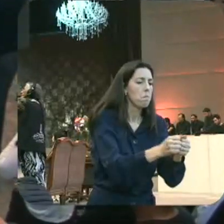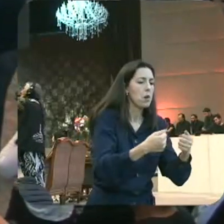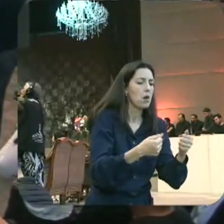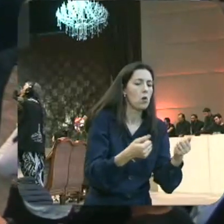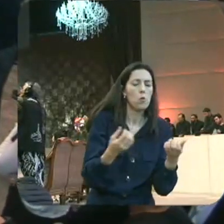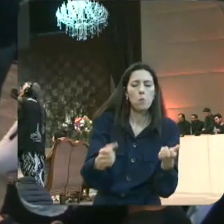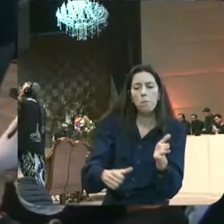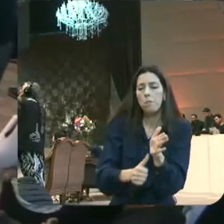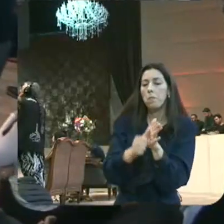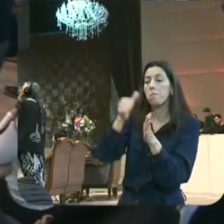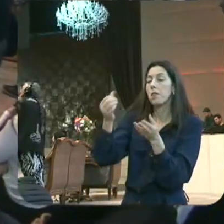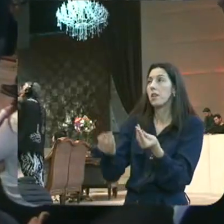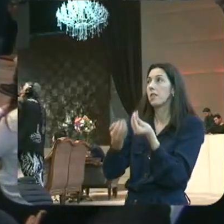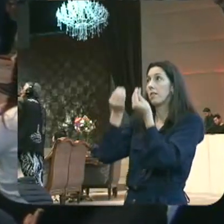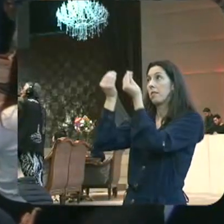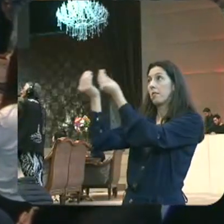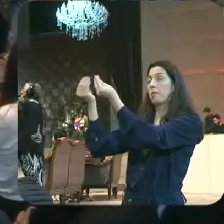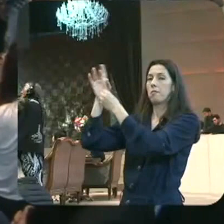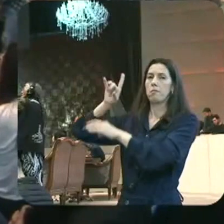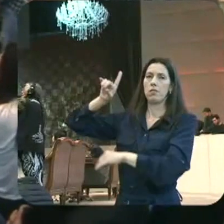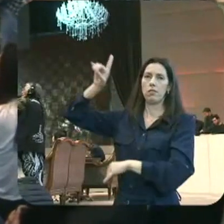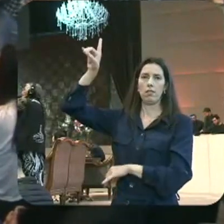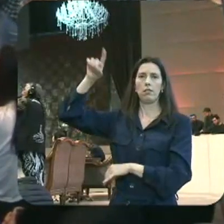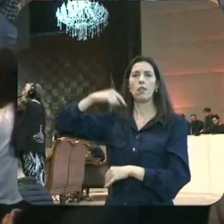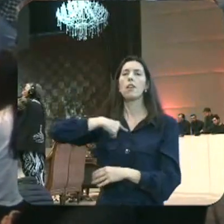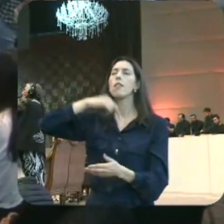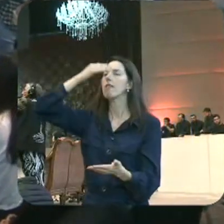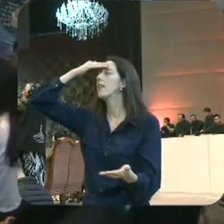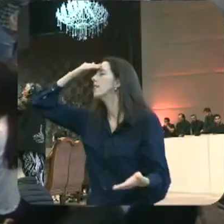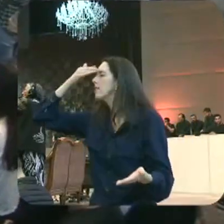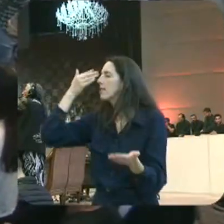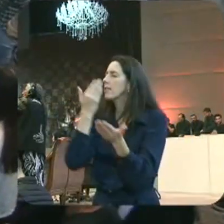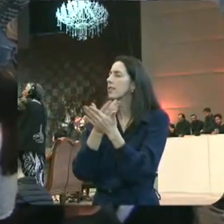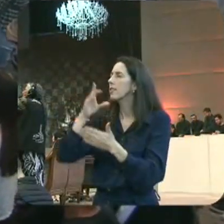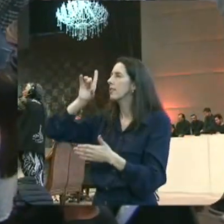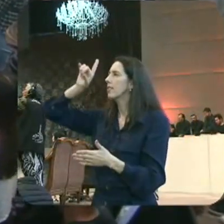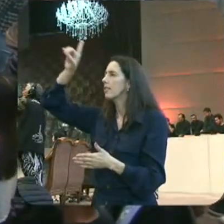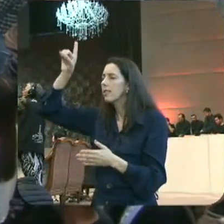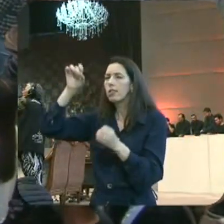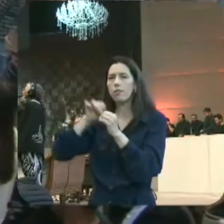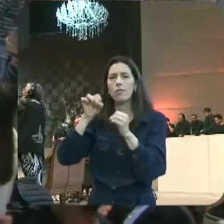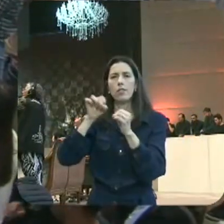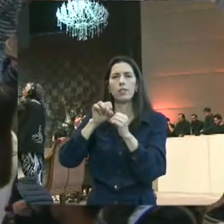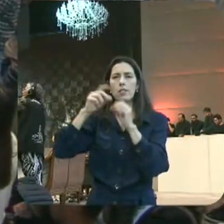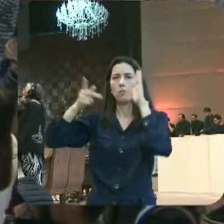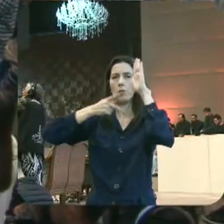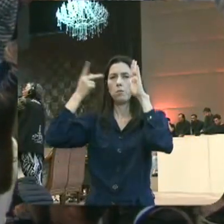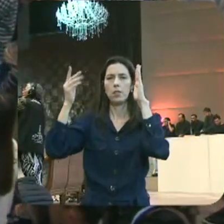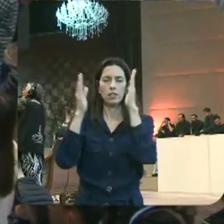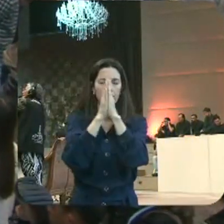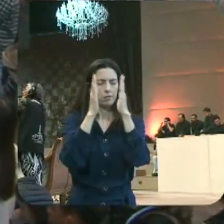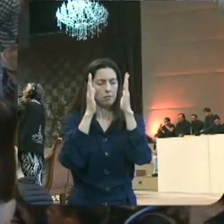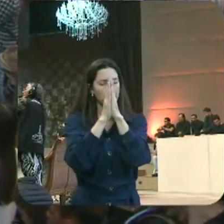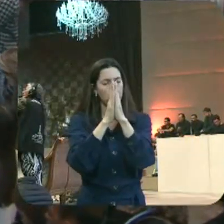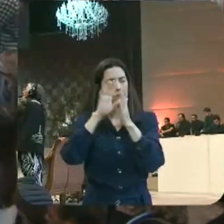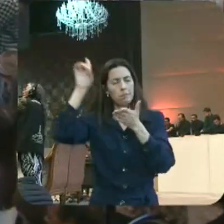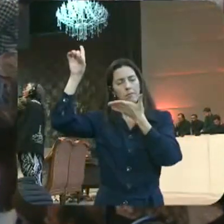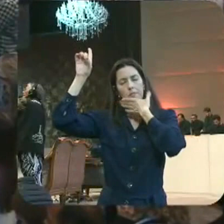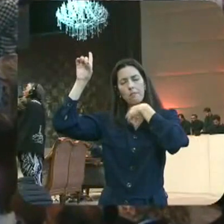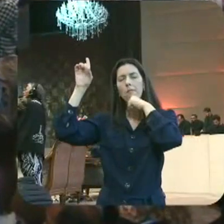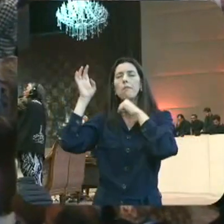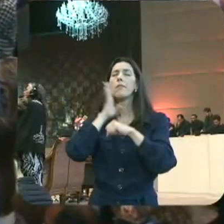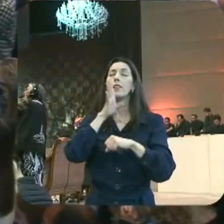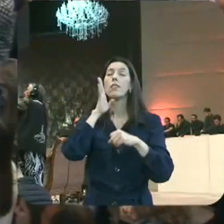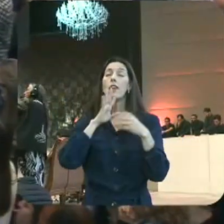crendo que o Senhor vai cumprir as tuas promessas. Agora quero orar por você. Pai querido,